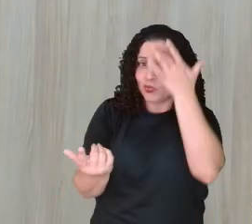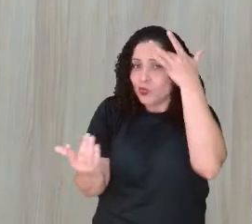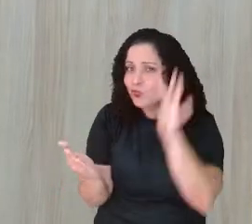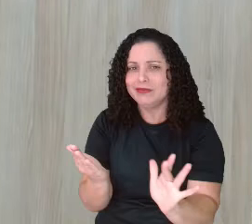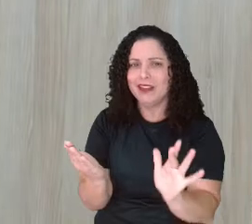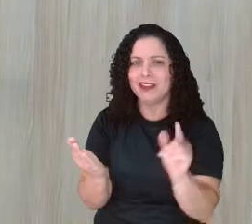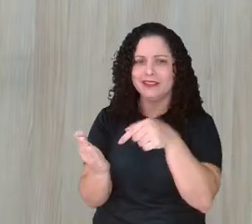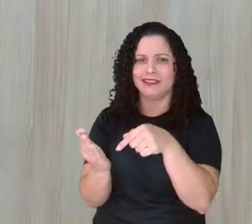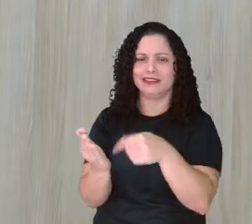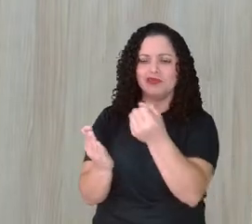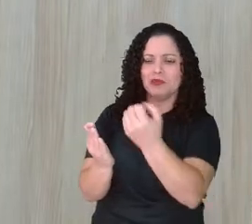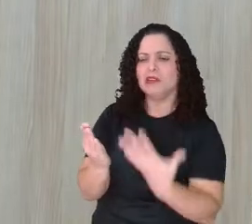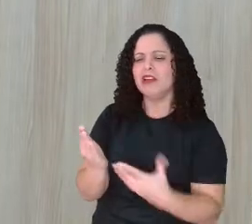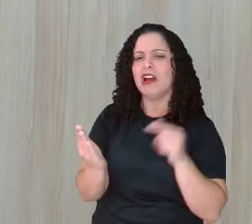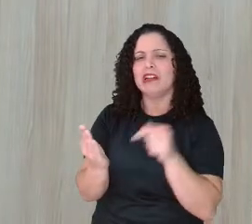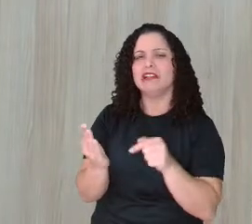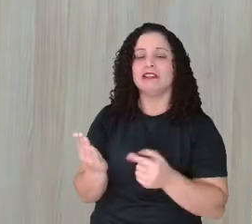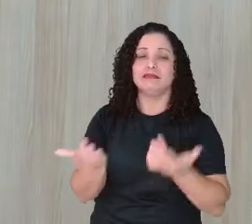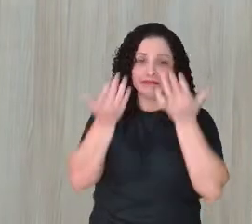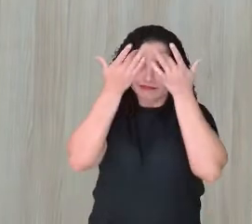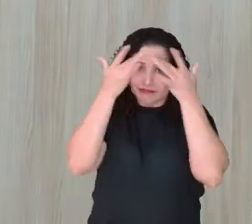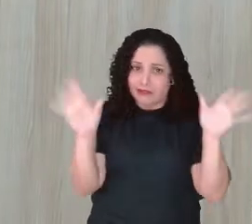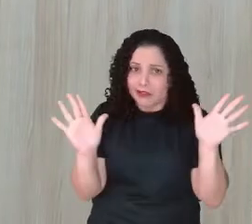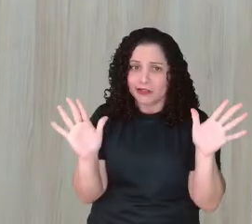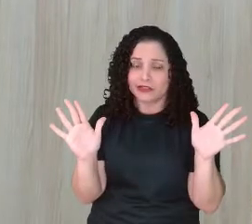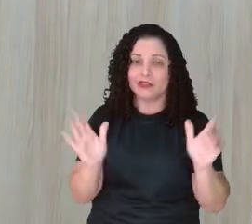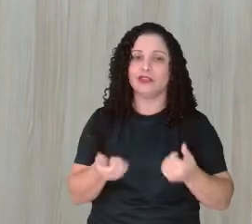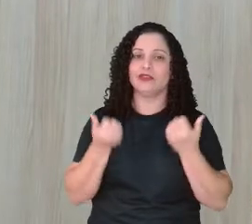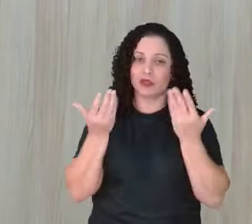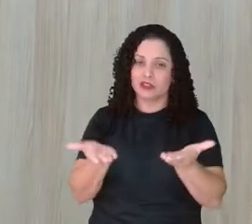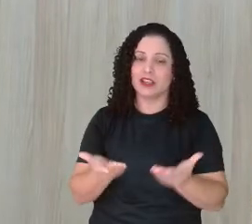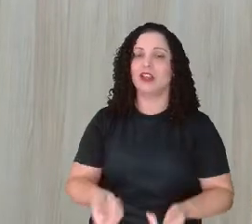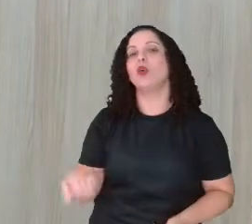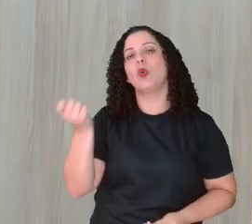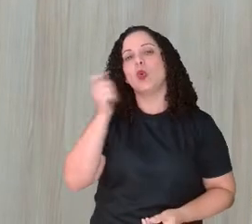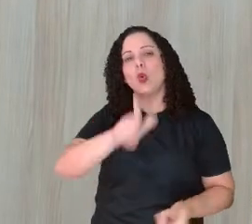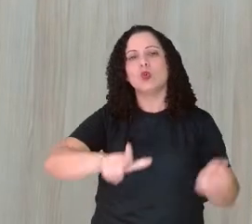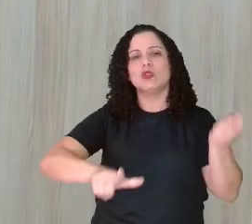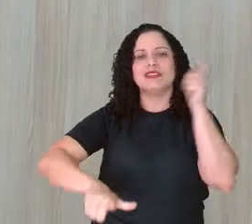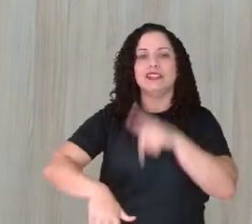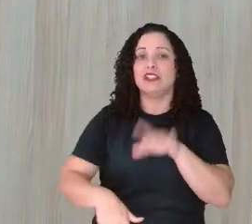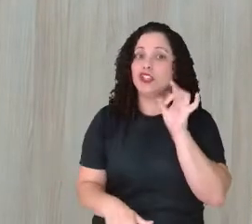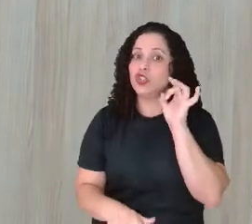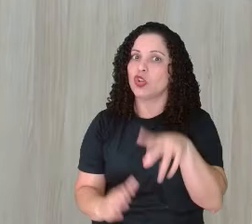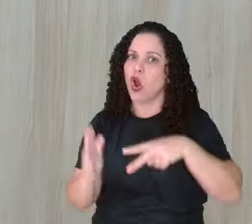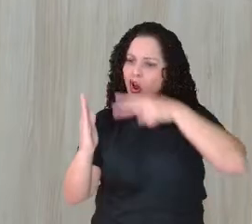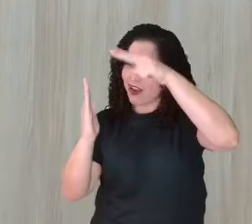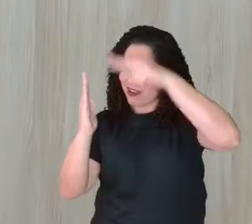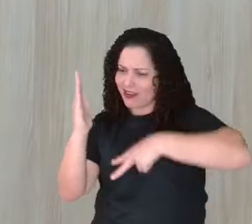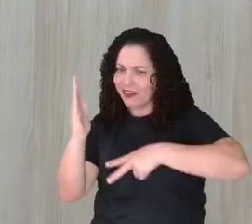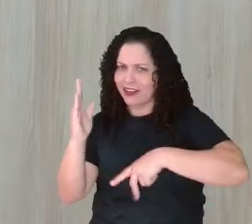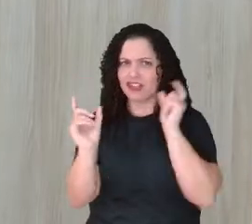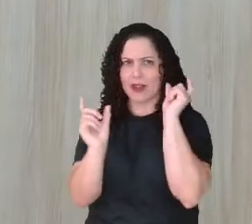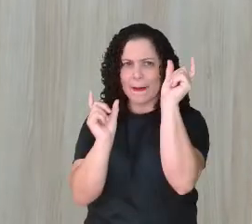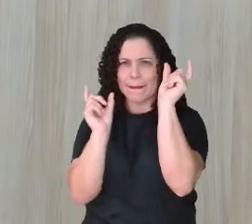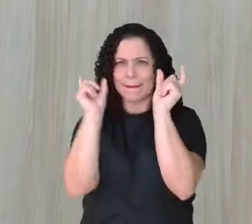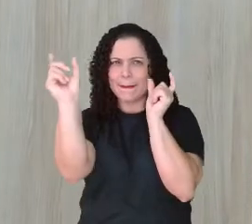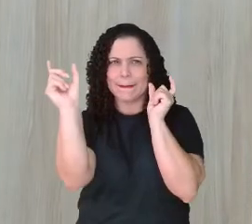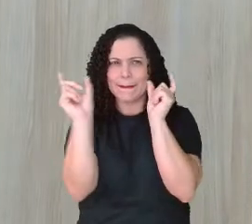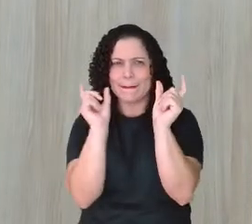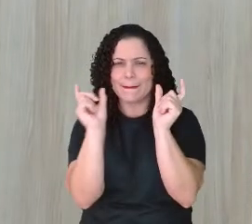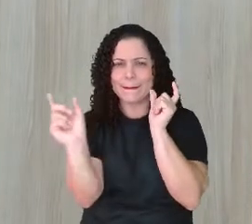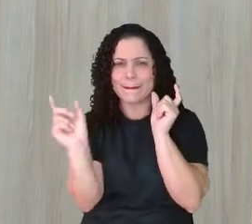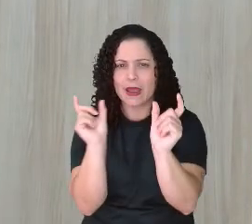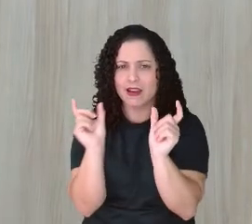quero dizer que nada adiantou. Se você consegue decodificar, você só consegue entender as palavras, né? Imagine